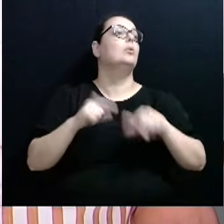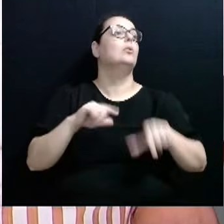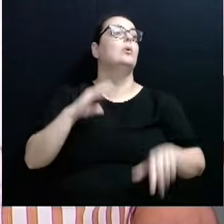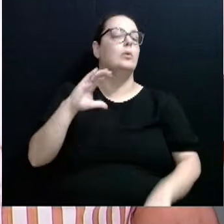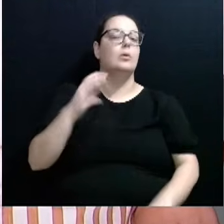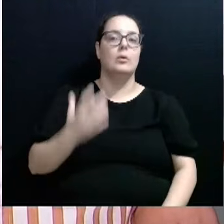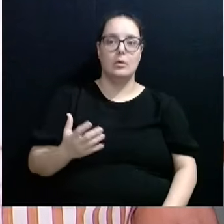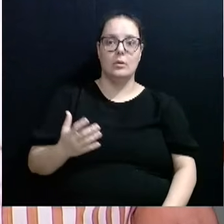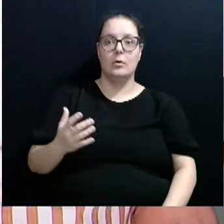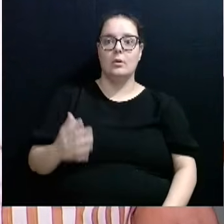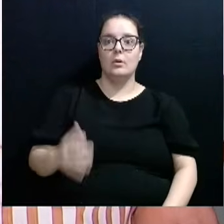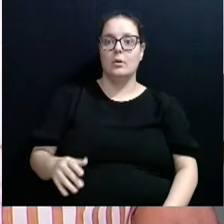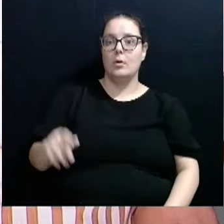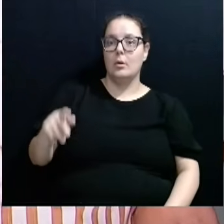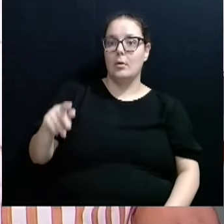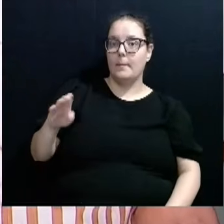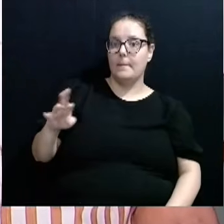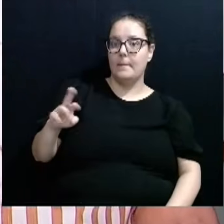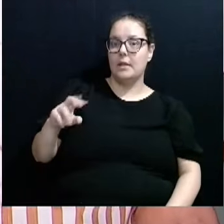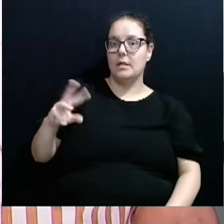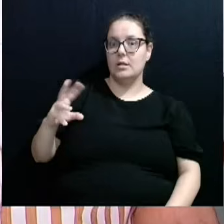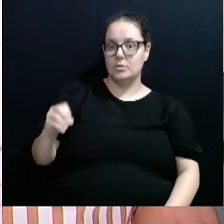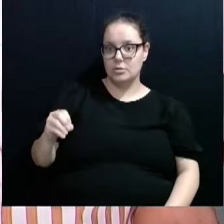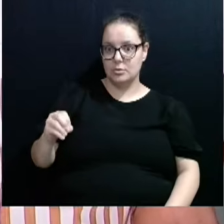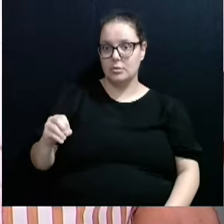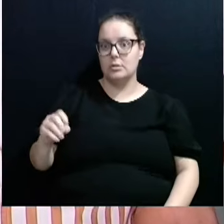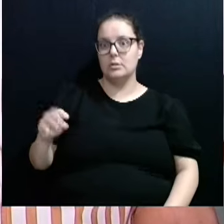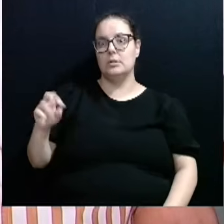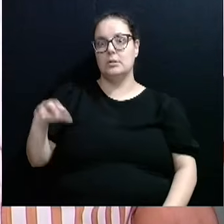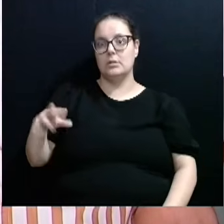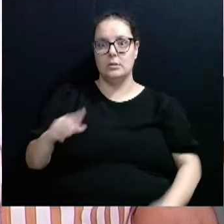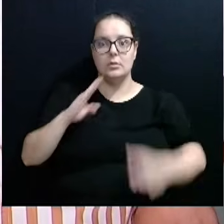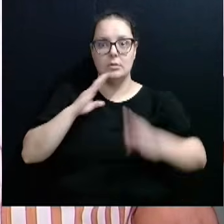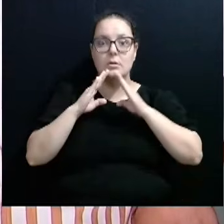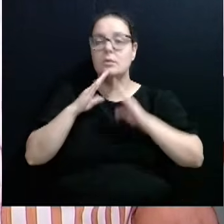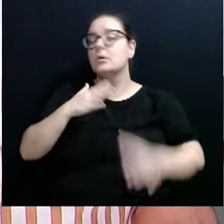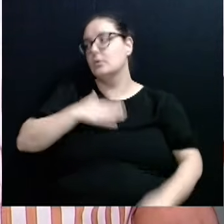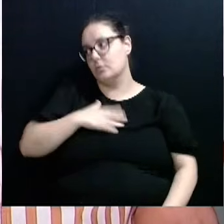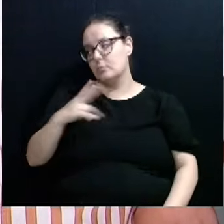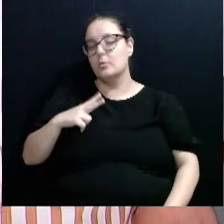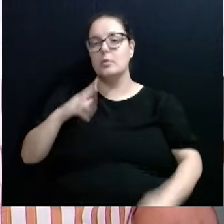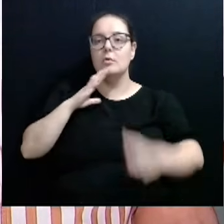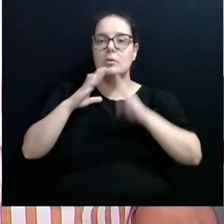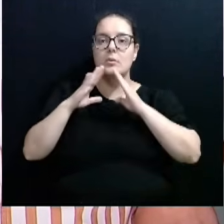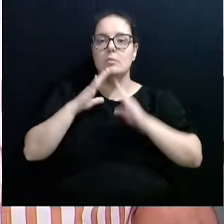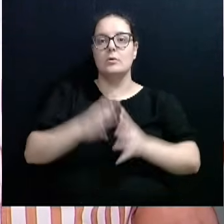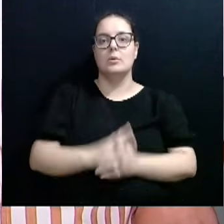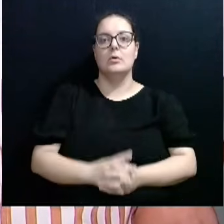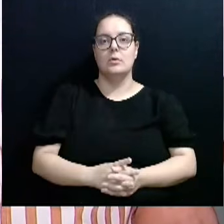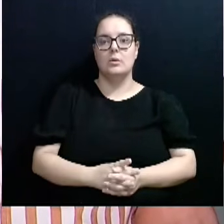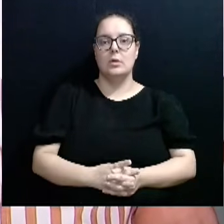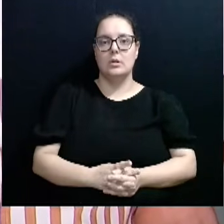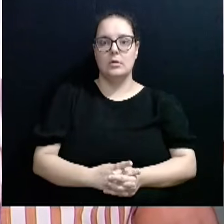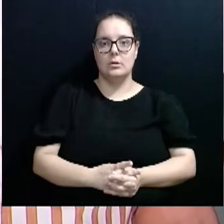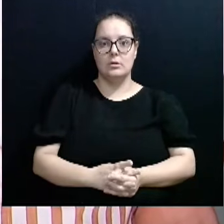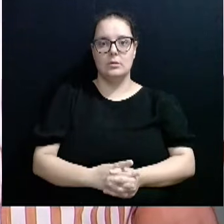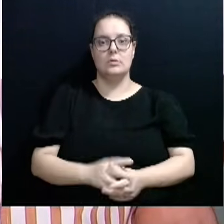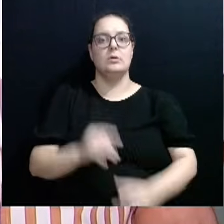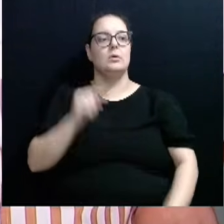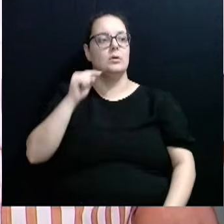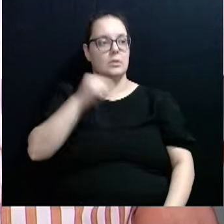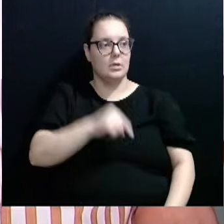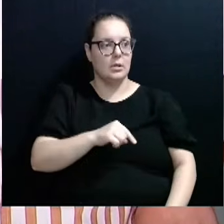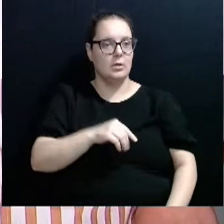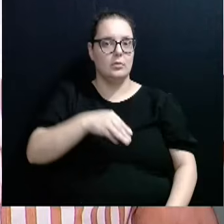no Face, Brechó da Tânia. No Facebook? E no meu Facebook também, no meu da Tânia Irata. E aí, nesse Marketplace